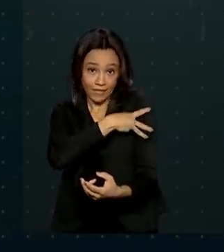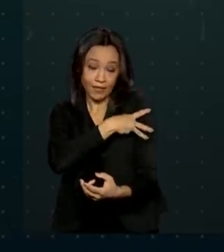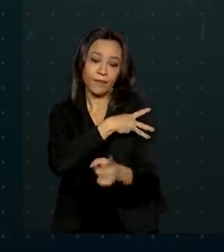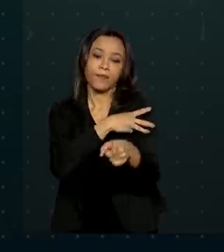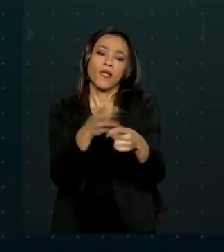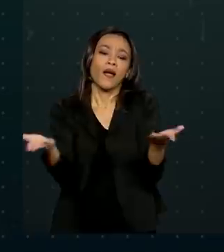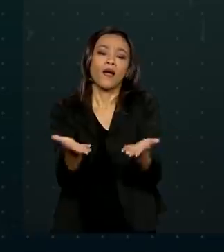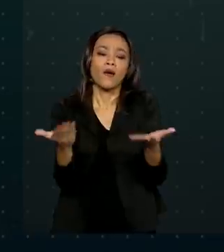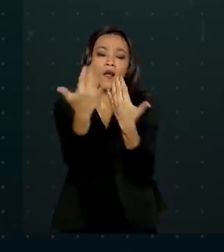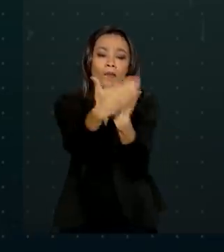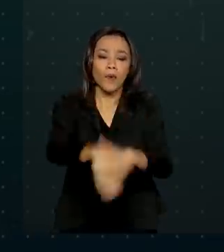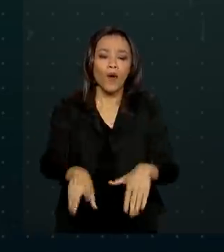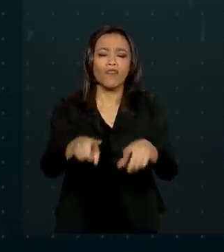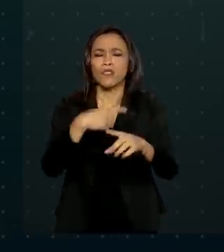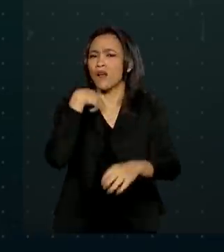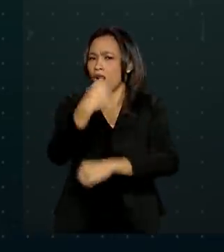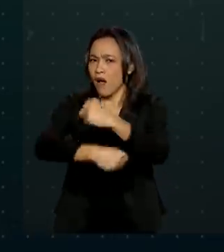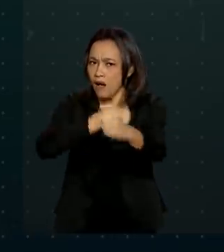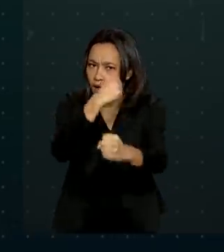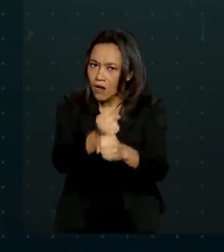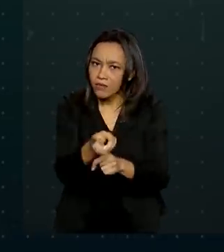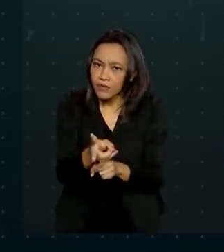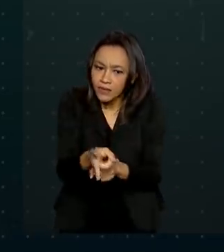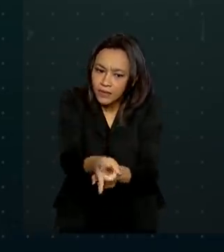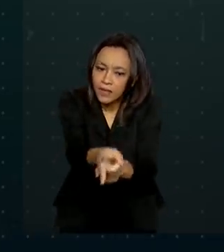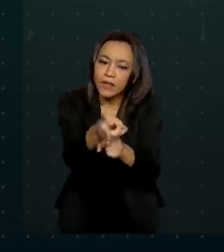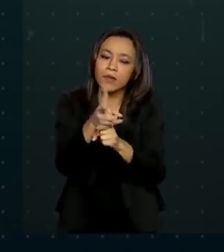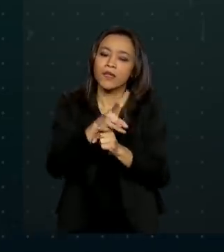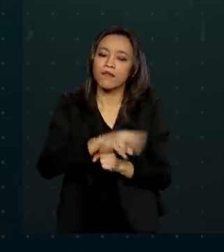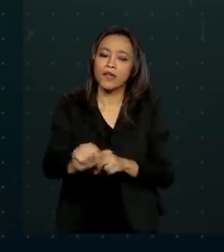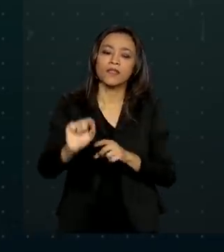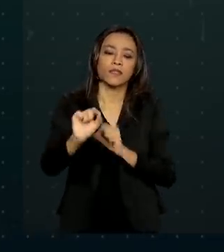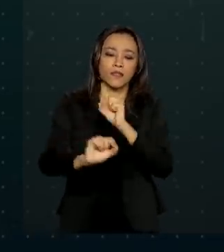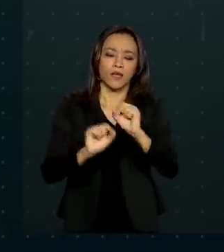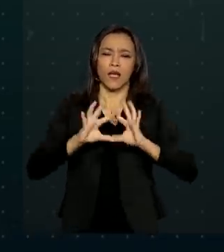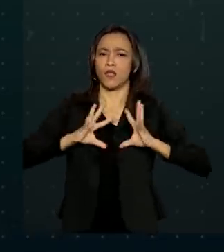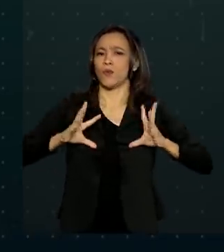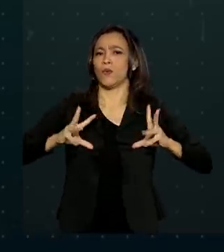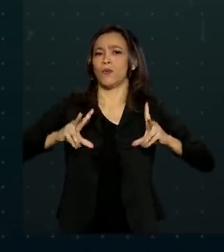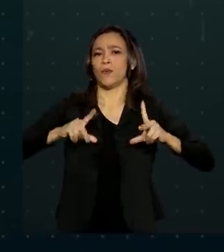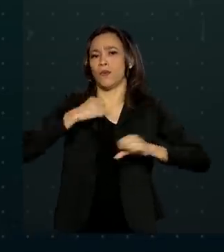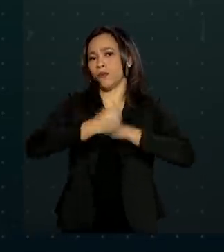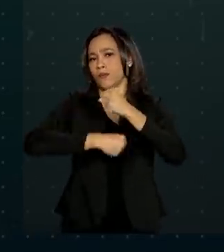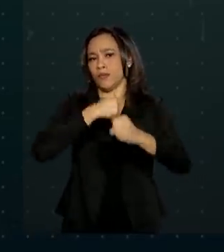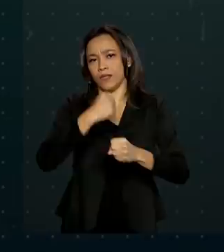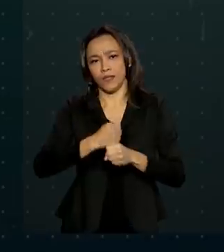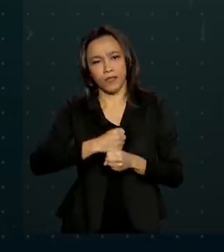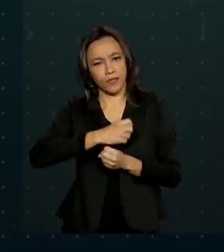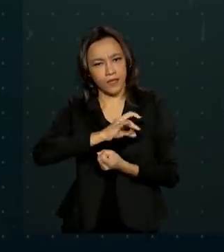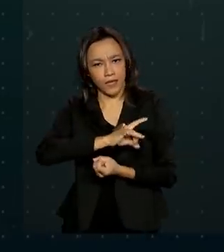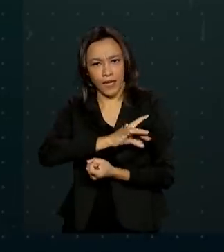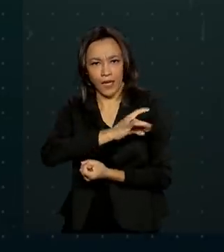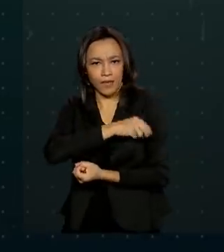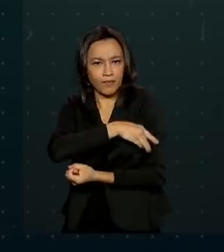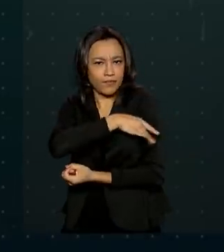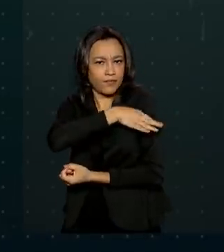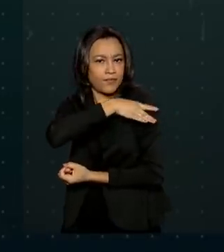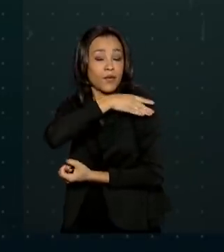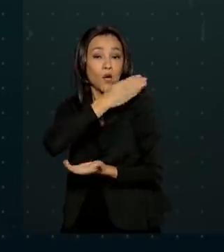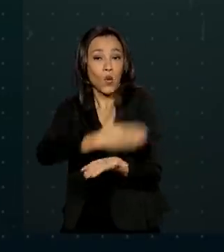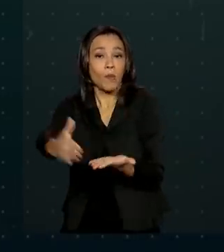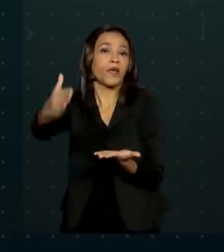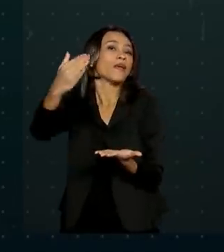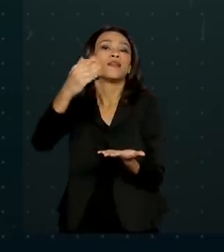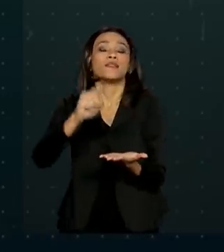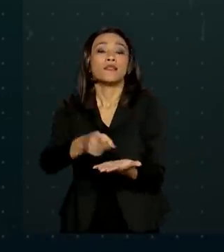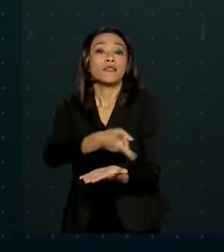a prova do SAEB será anual e passará a ser aplicada a todos os anos e séries a partir do segundo ano do